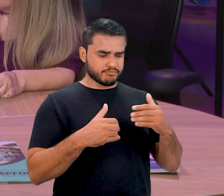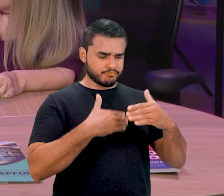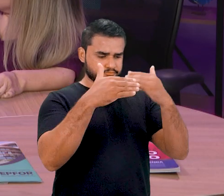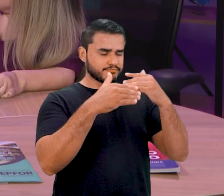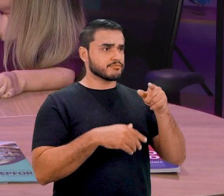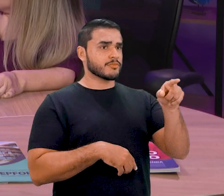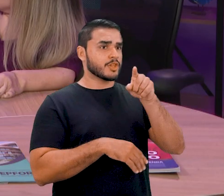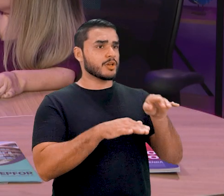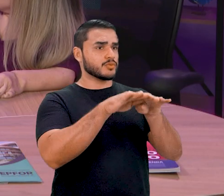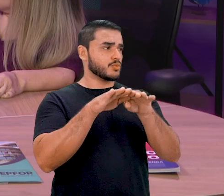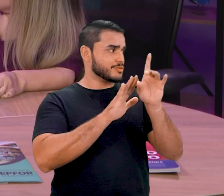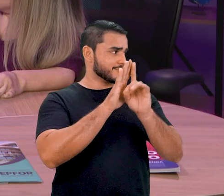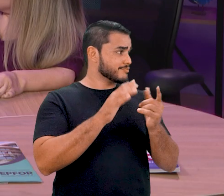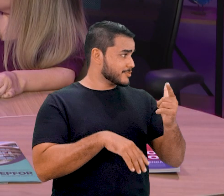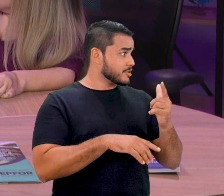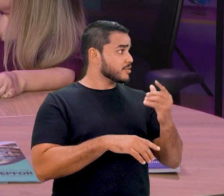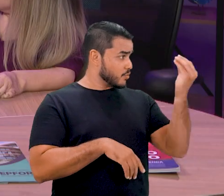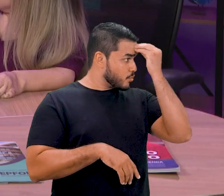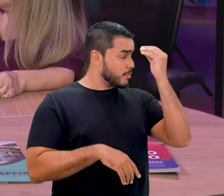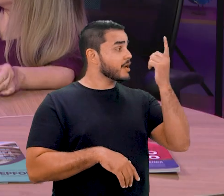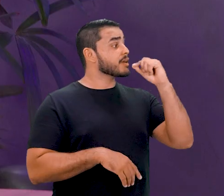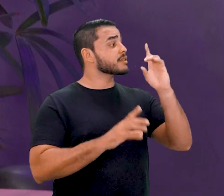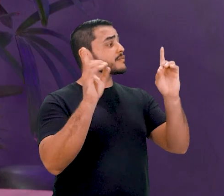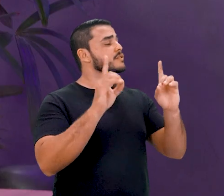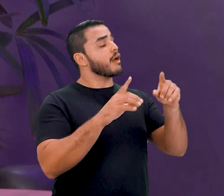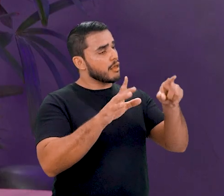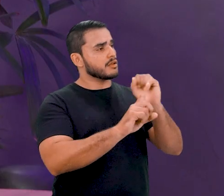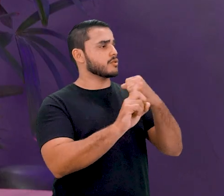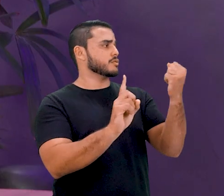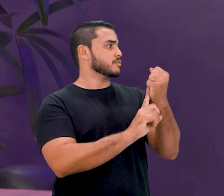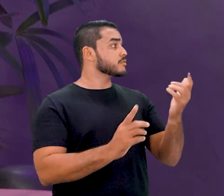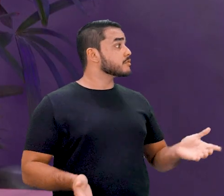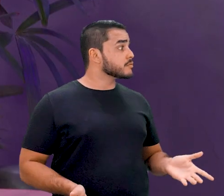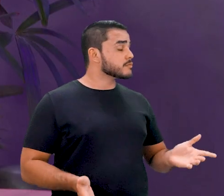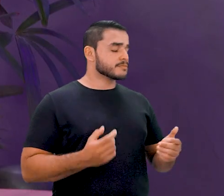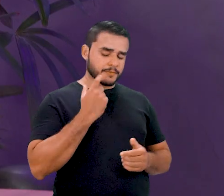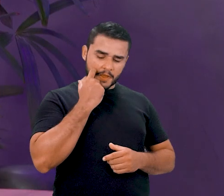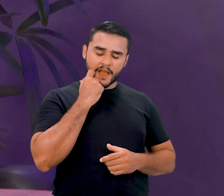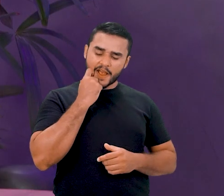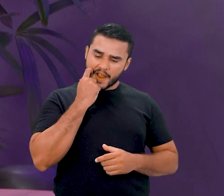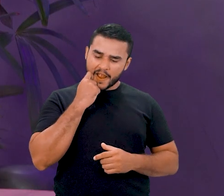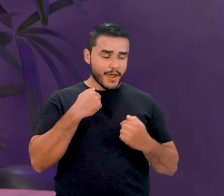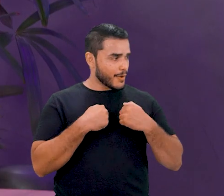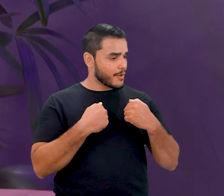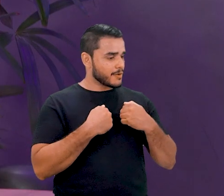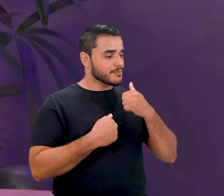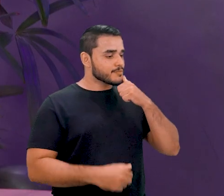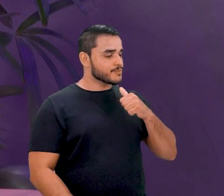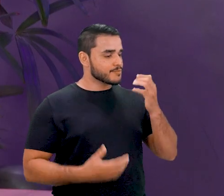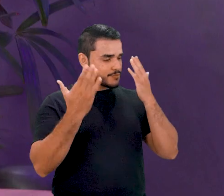Mas dizer que a gente falha por conta da deficiência, isso eu acho que eu trabalhei tanto em terapia, Sabrina, minha psicóloga, um